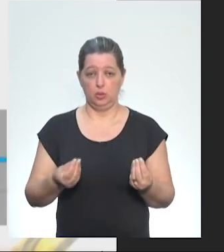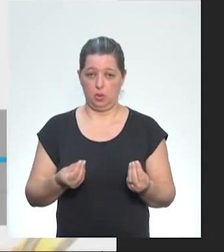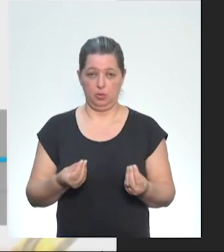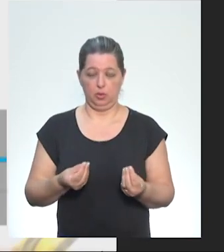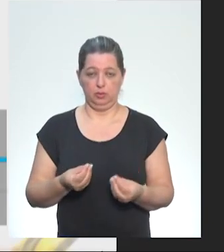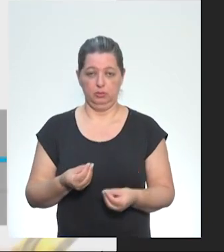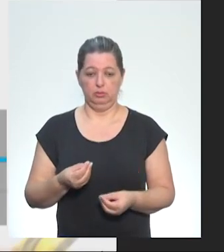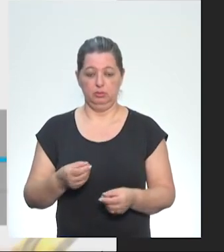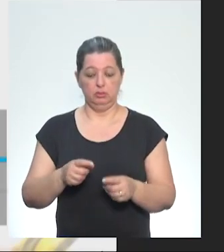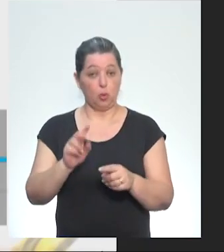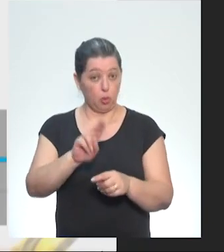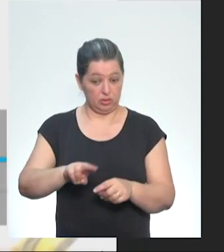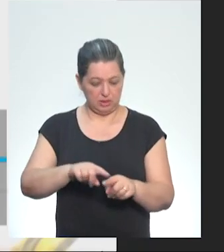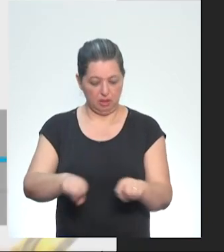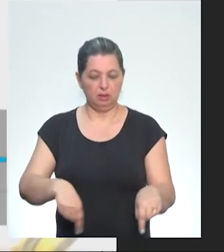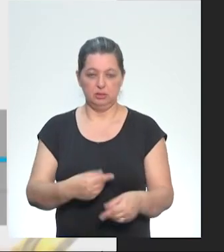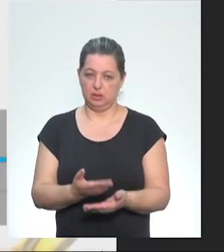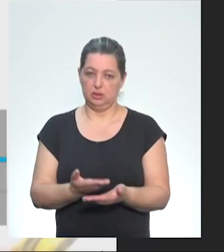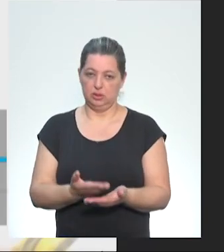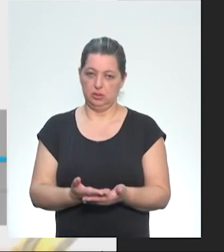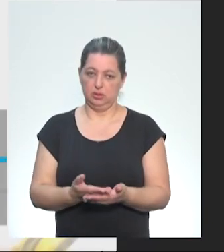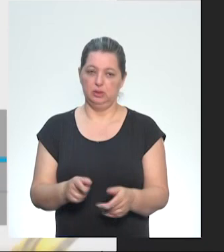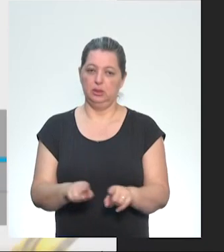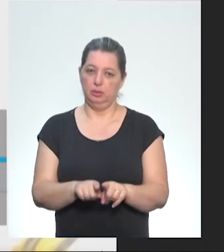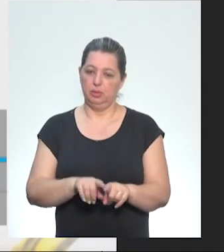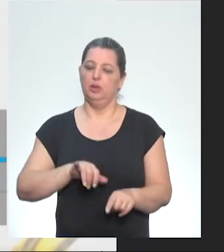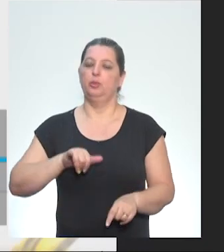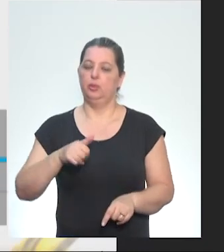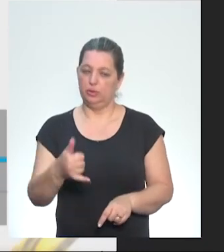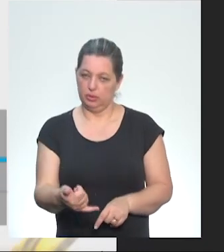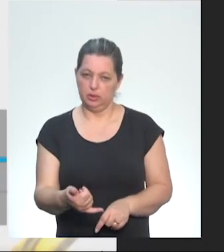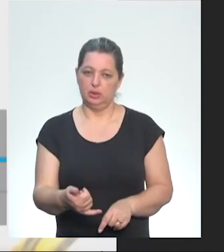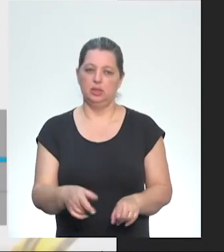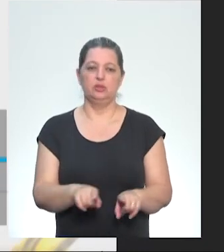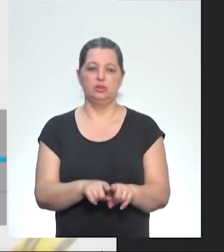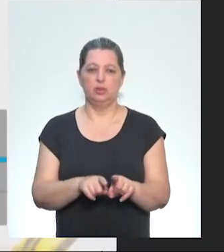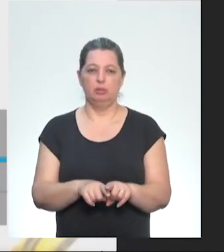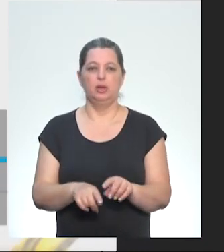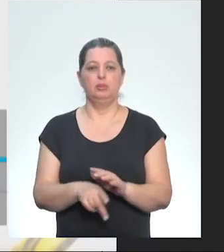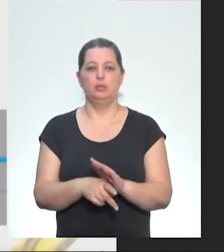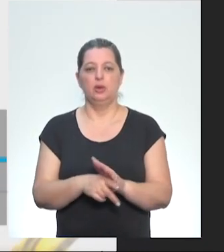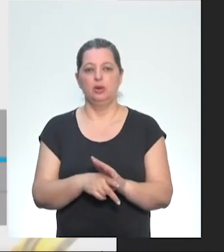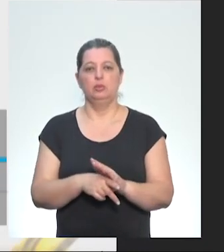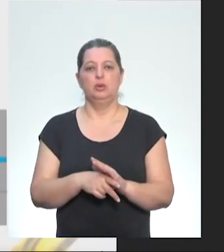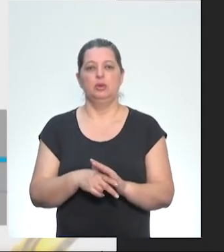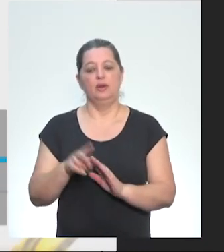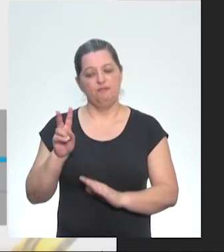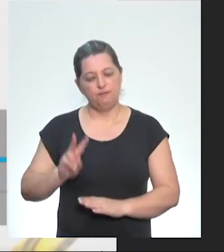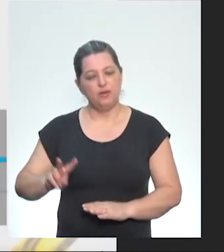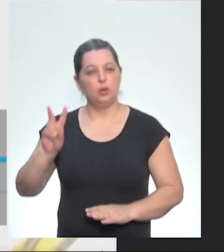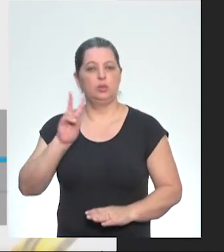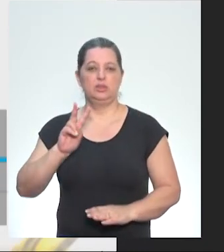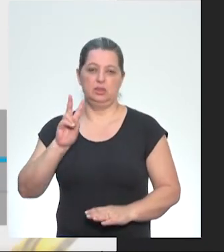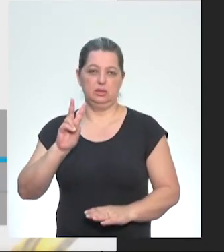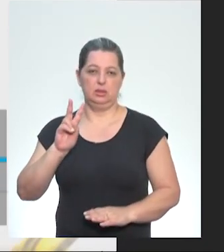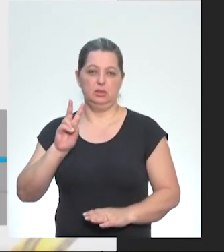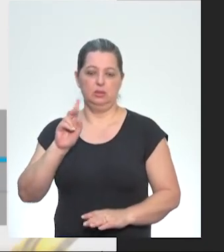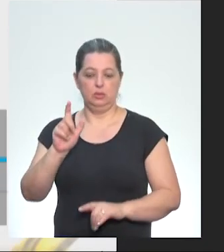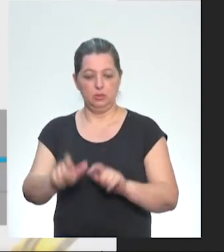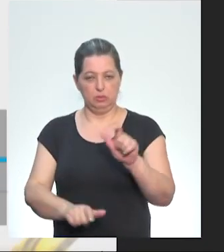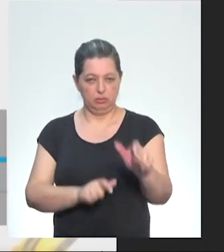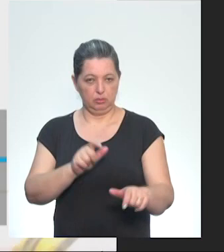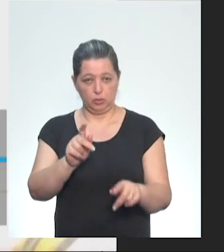sala de aula, e não perder a oportunidade de trazer esses outros olhares, né, de engrandecer os povos africanos que